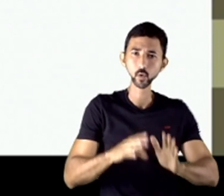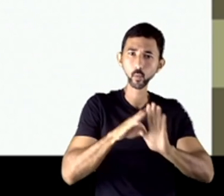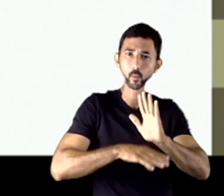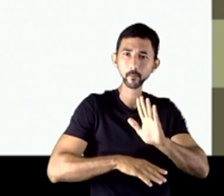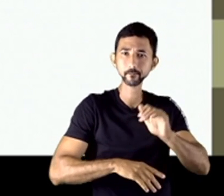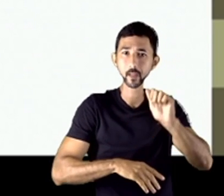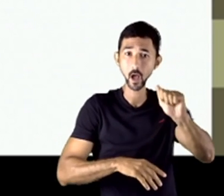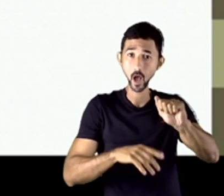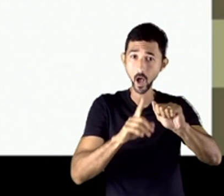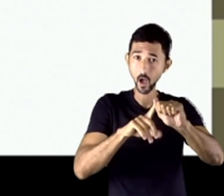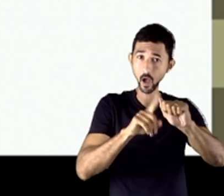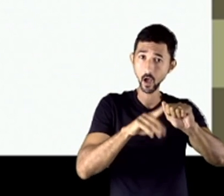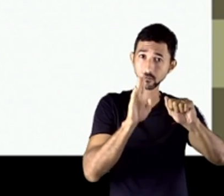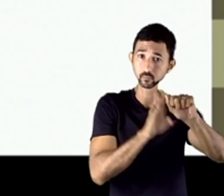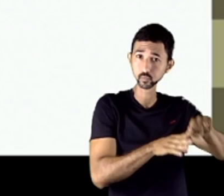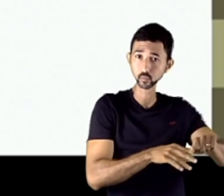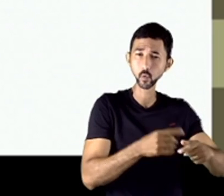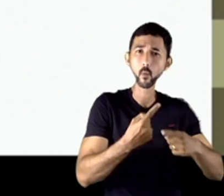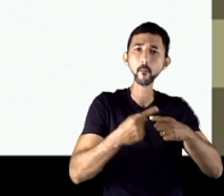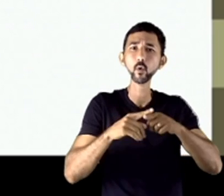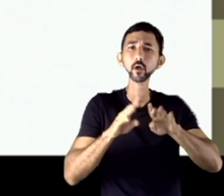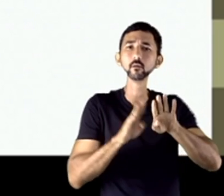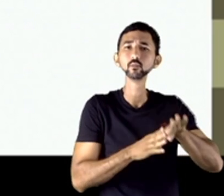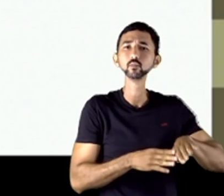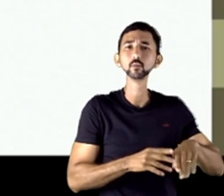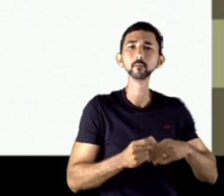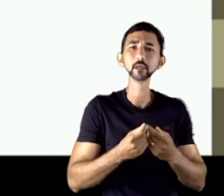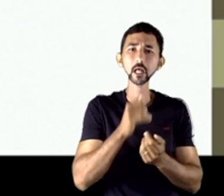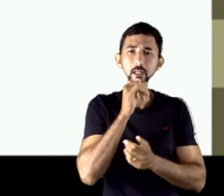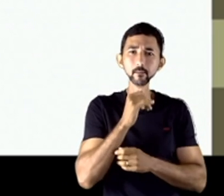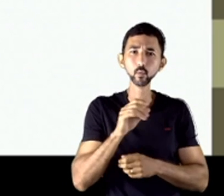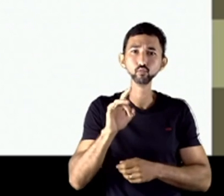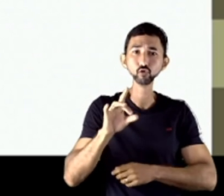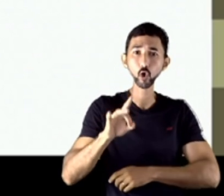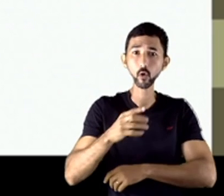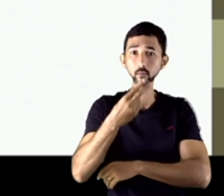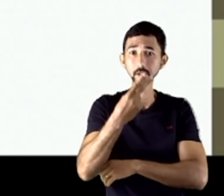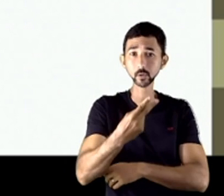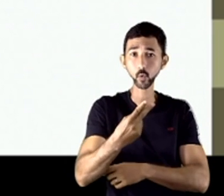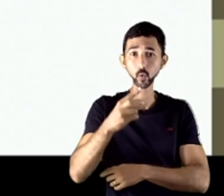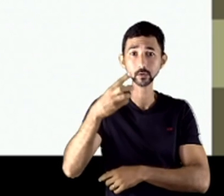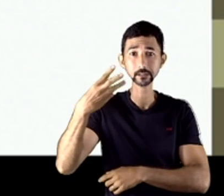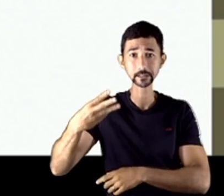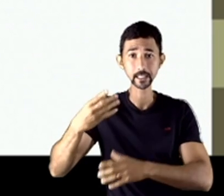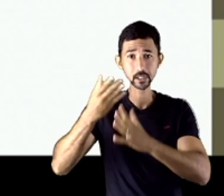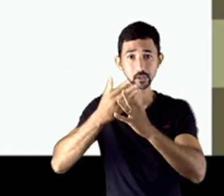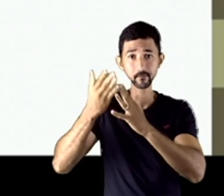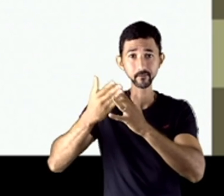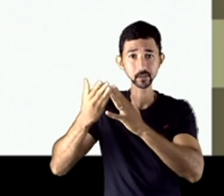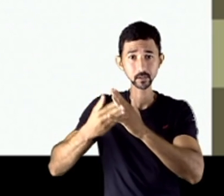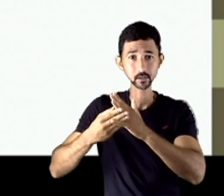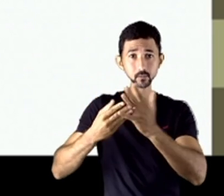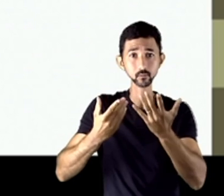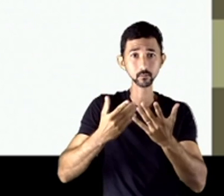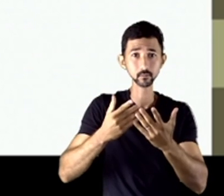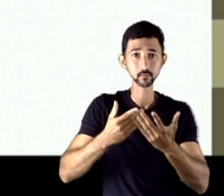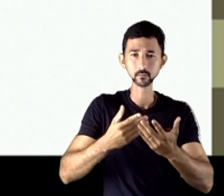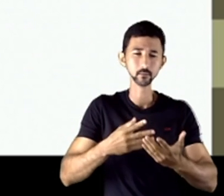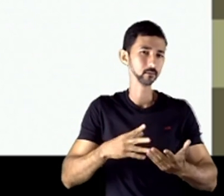elimina a letra A, porque a letra A está dizendo que somente 2 e 3 prestações.